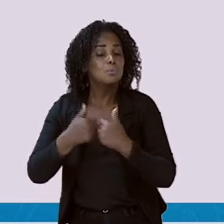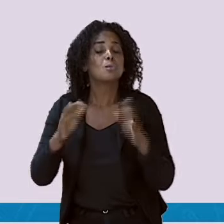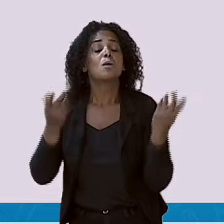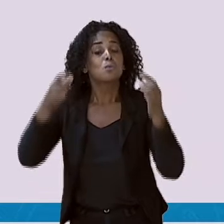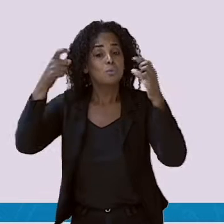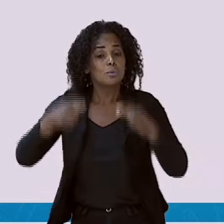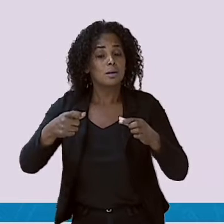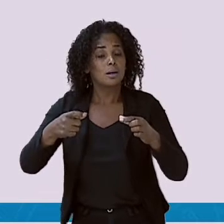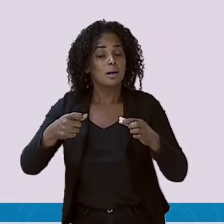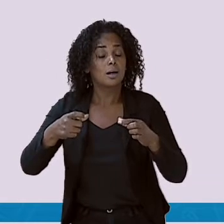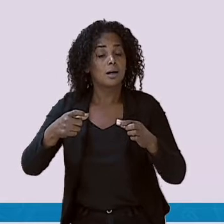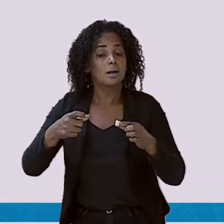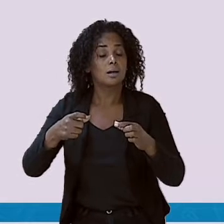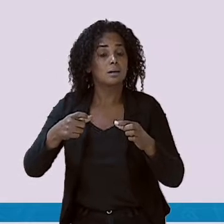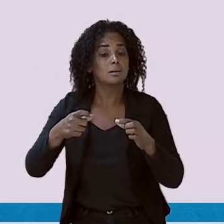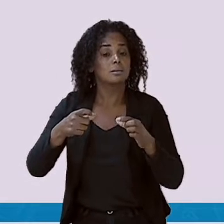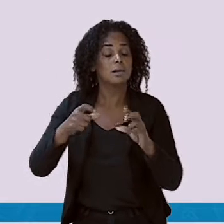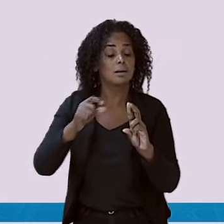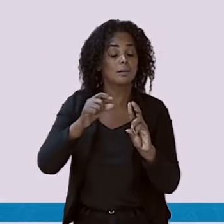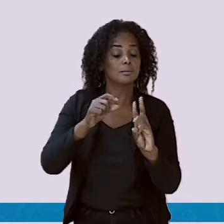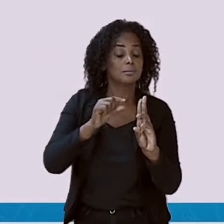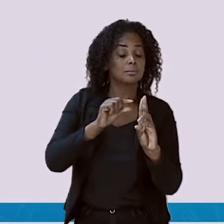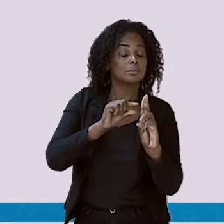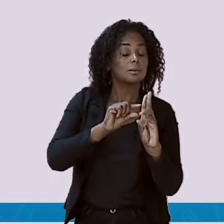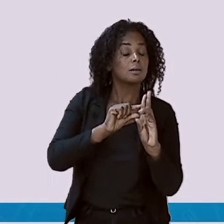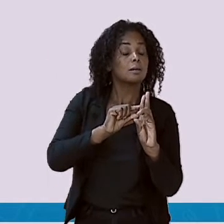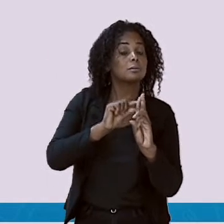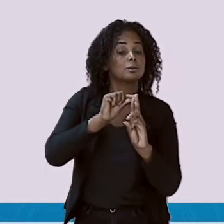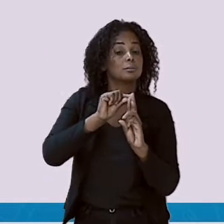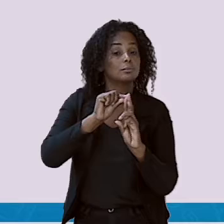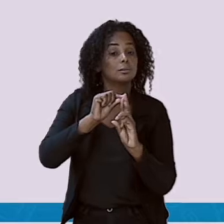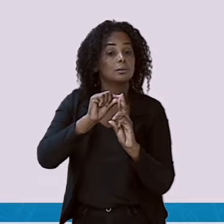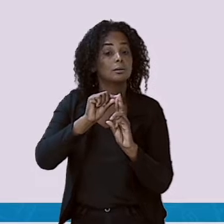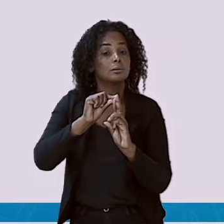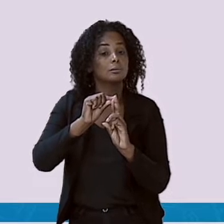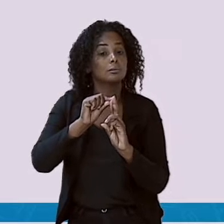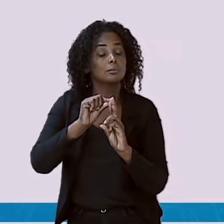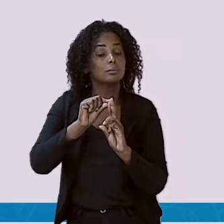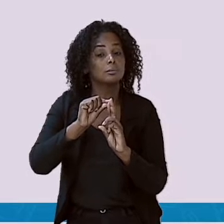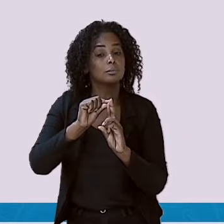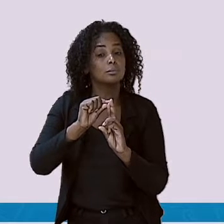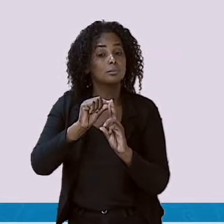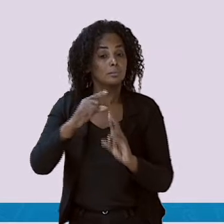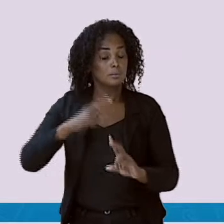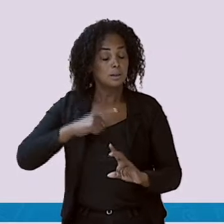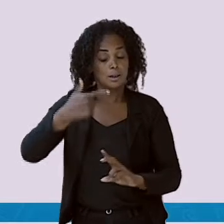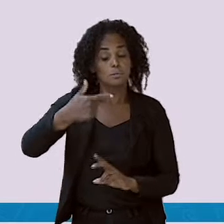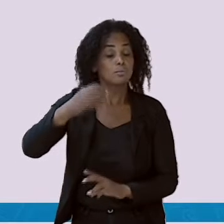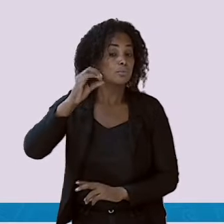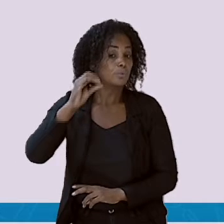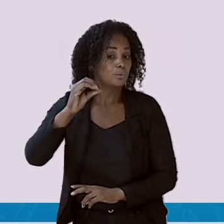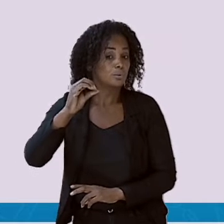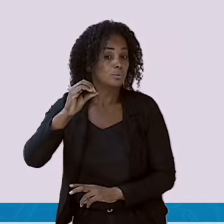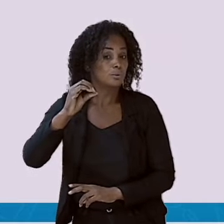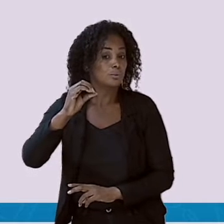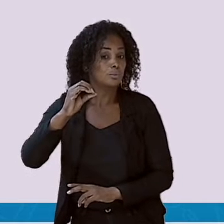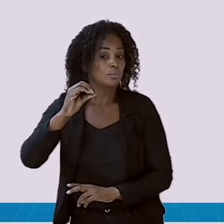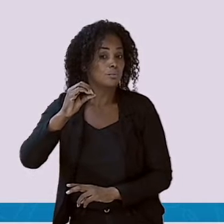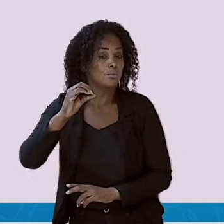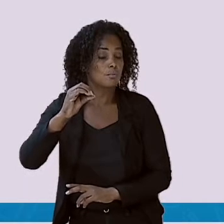A dezena do meu número tá aqui no 20, Não é isso? Unidade, dezena. Então,